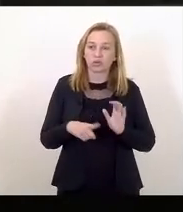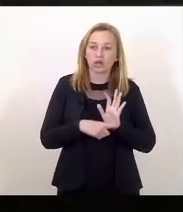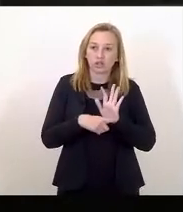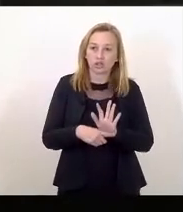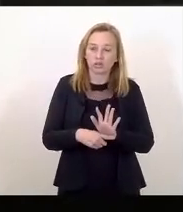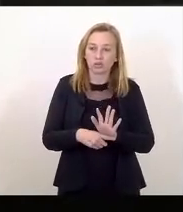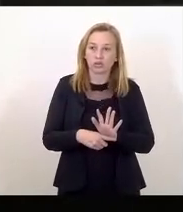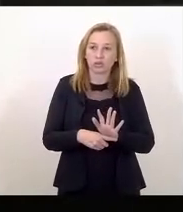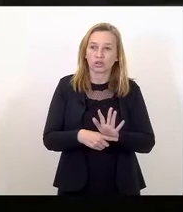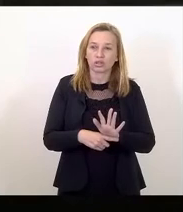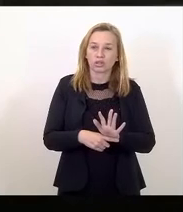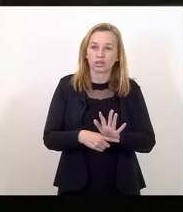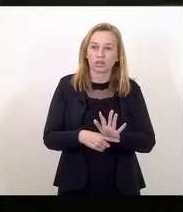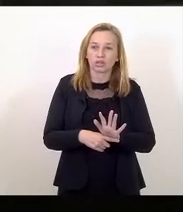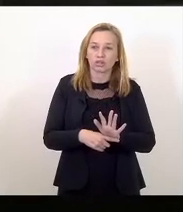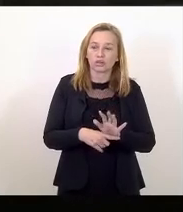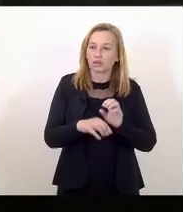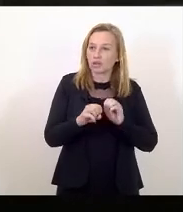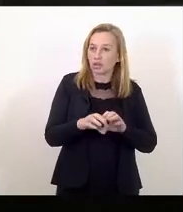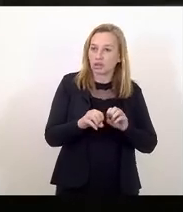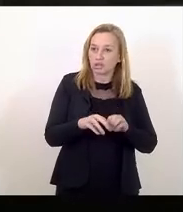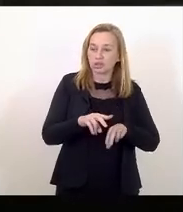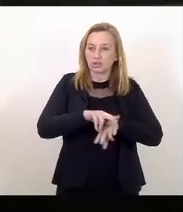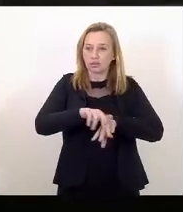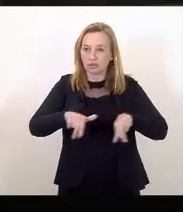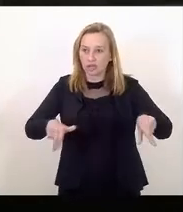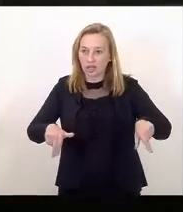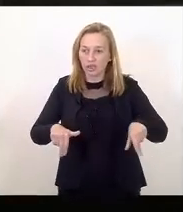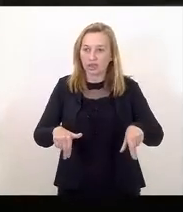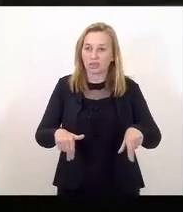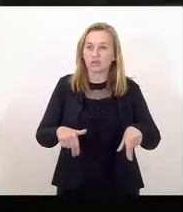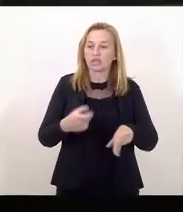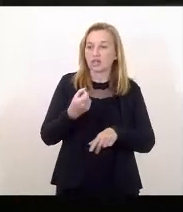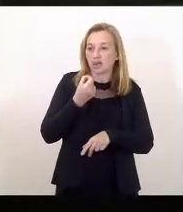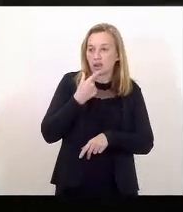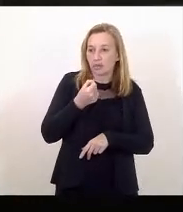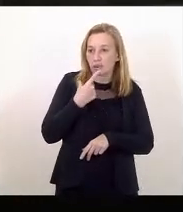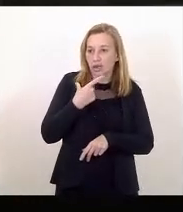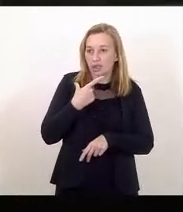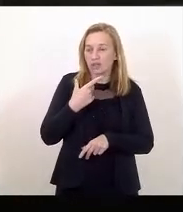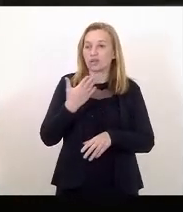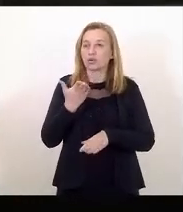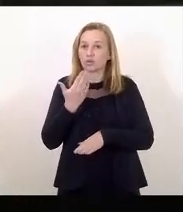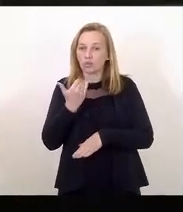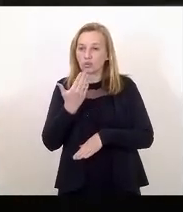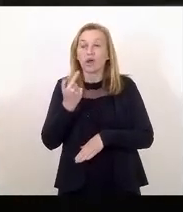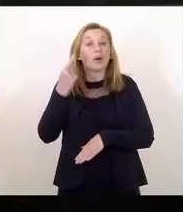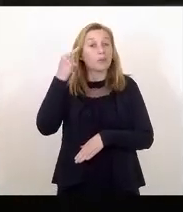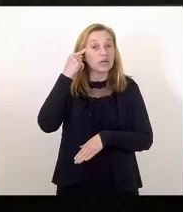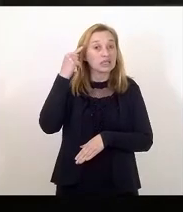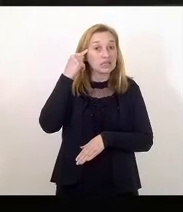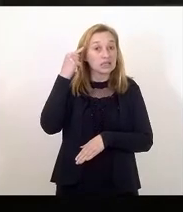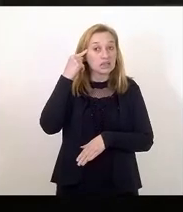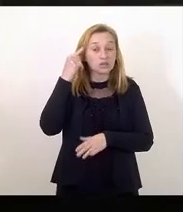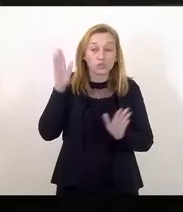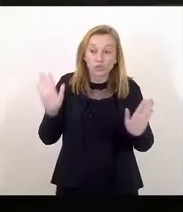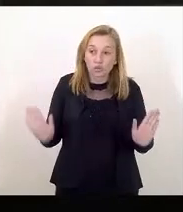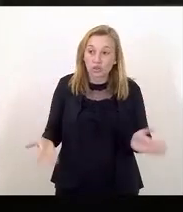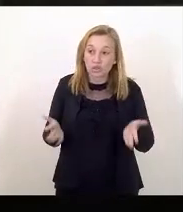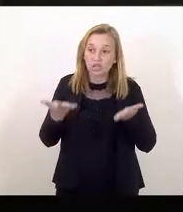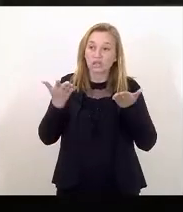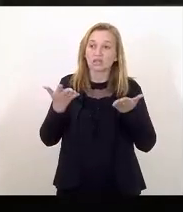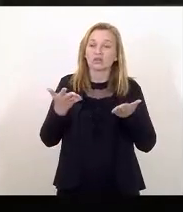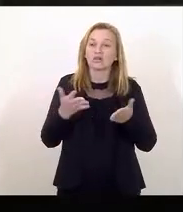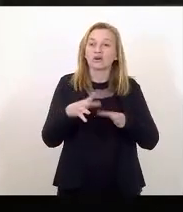multidisciplinar, da outorga de medicamentos e nutrientes, pensando no incentivo à